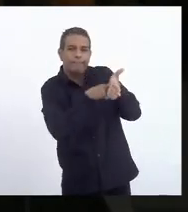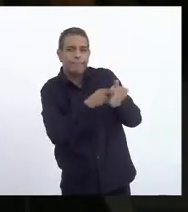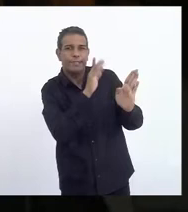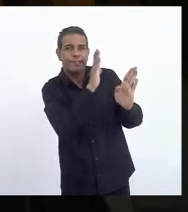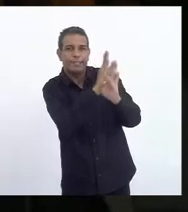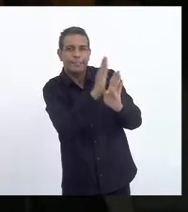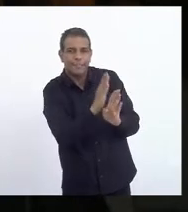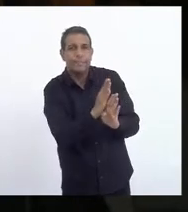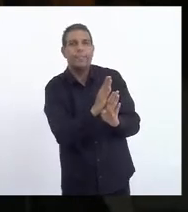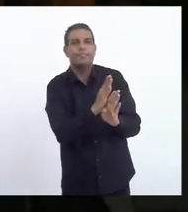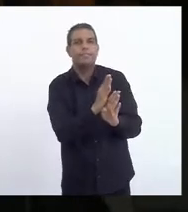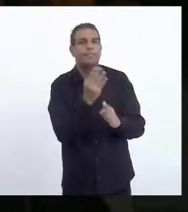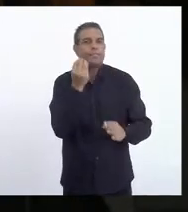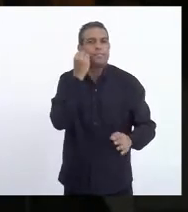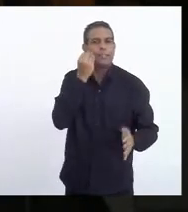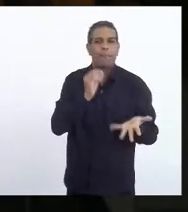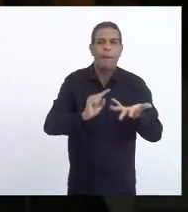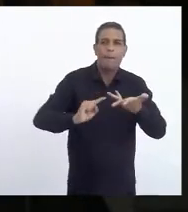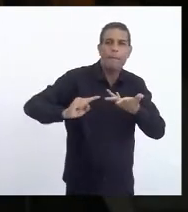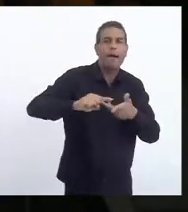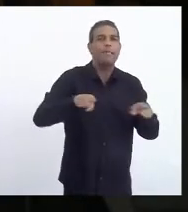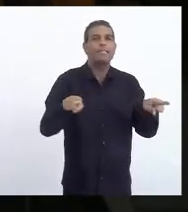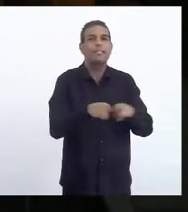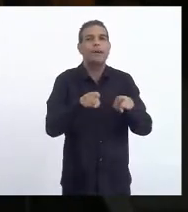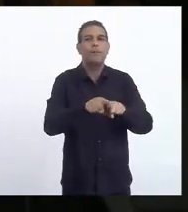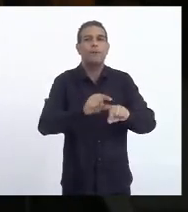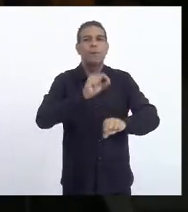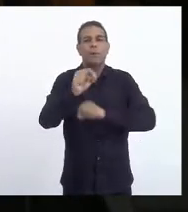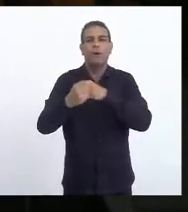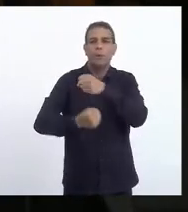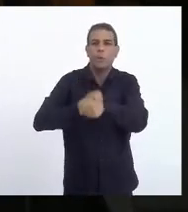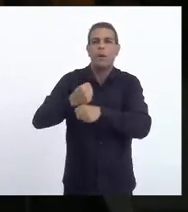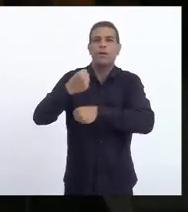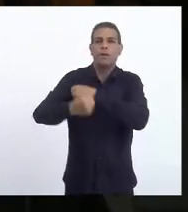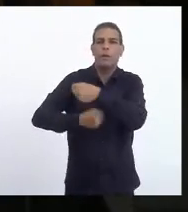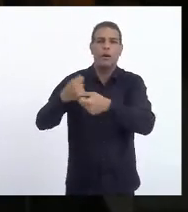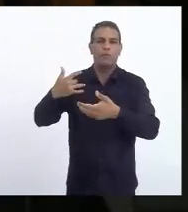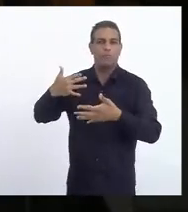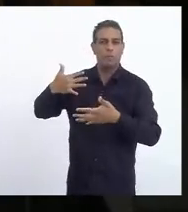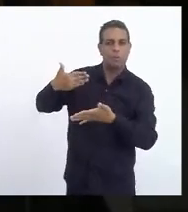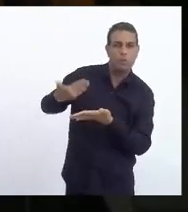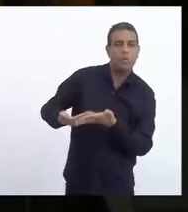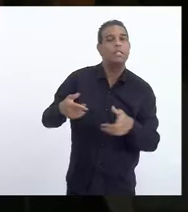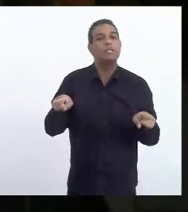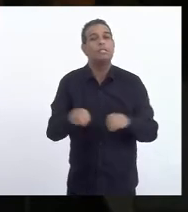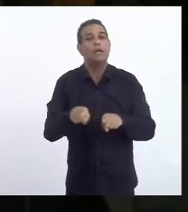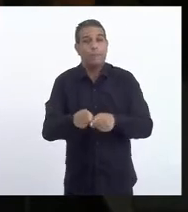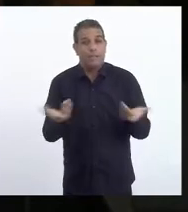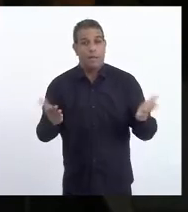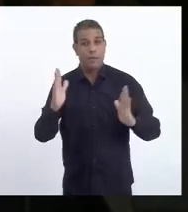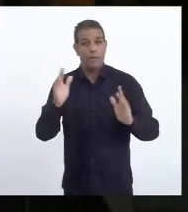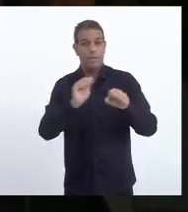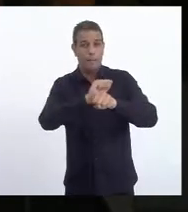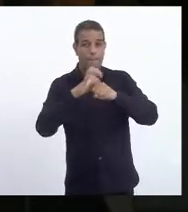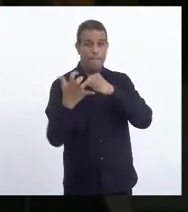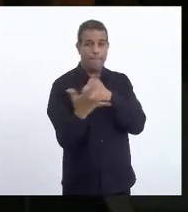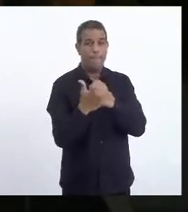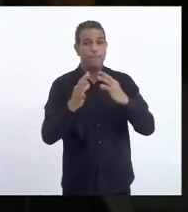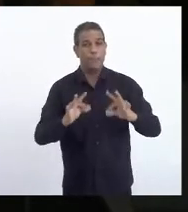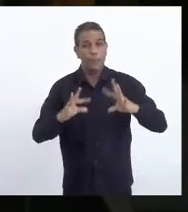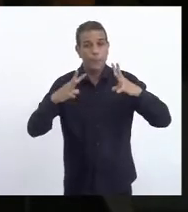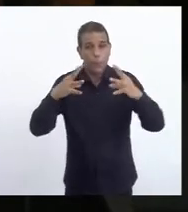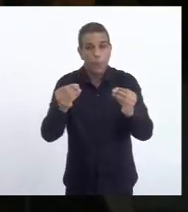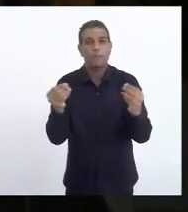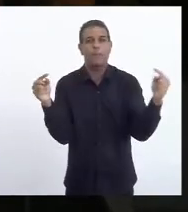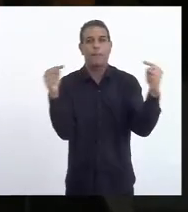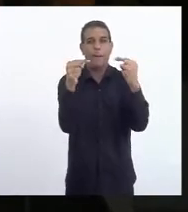exames preventivos anuais e também com a pandemia tudo